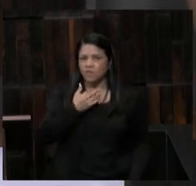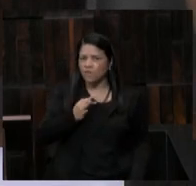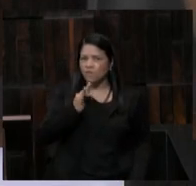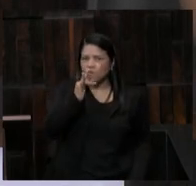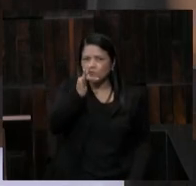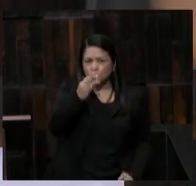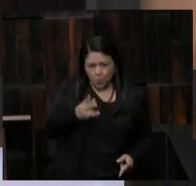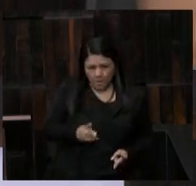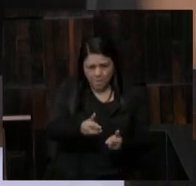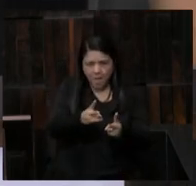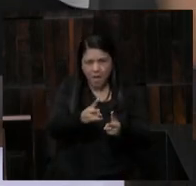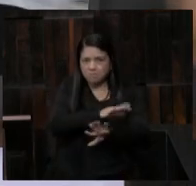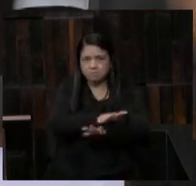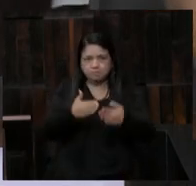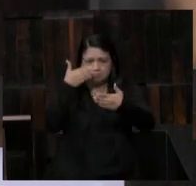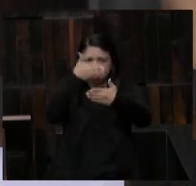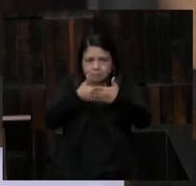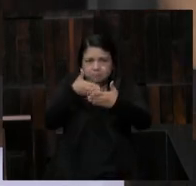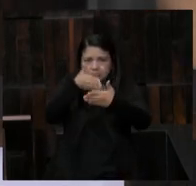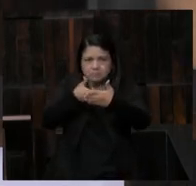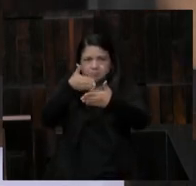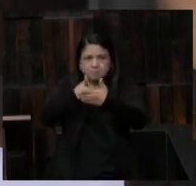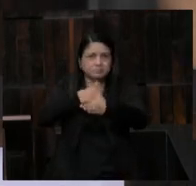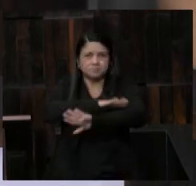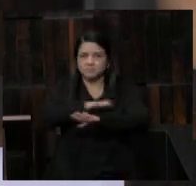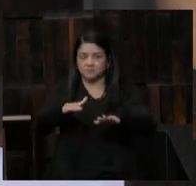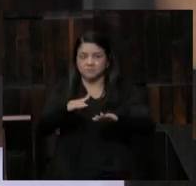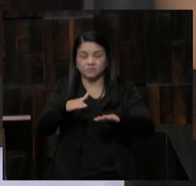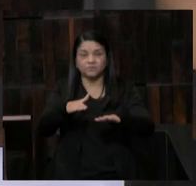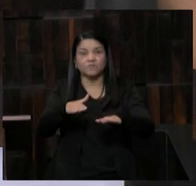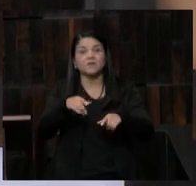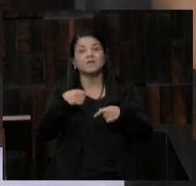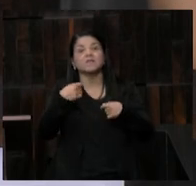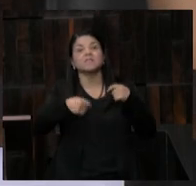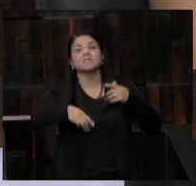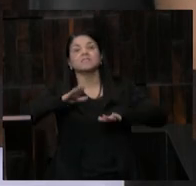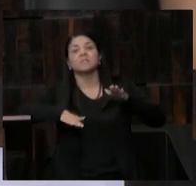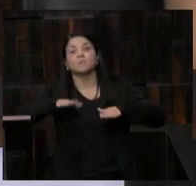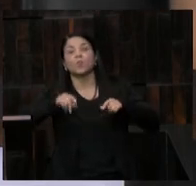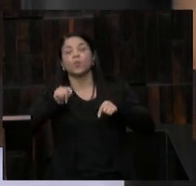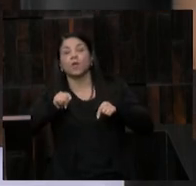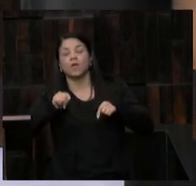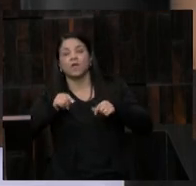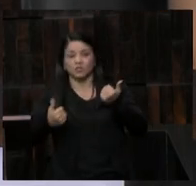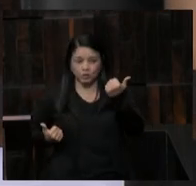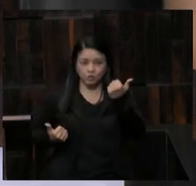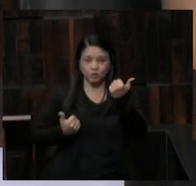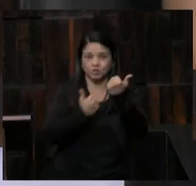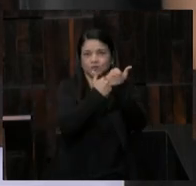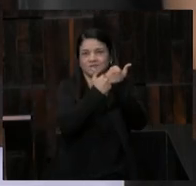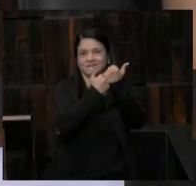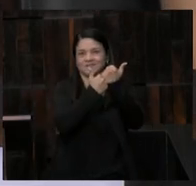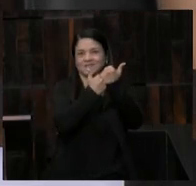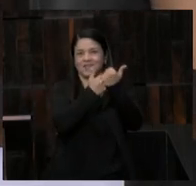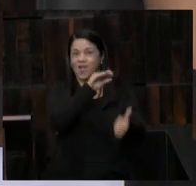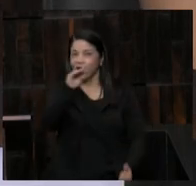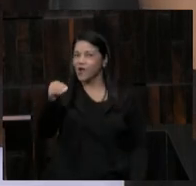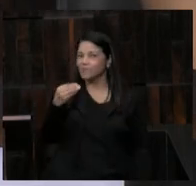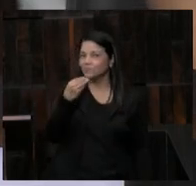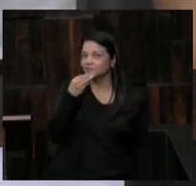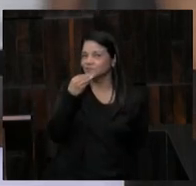vai poder fazer isto e ponto, não. Tudo vai depender do quê? Suporte,